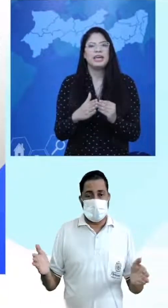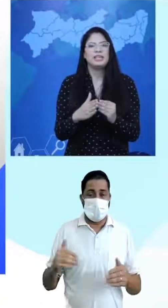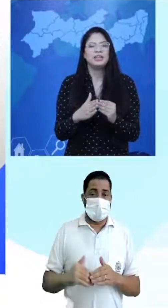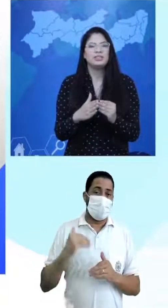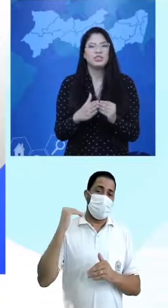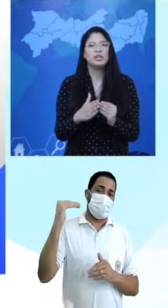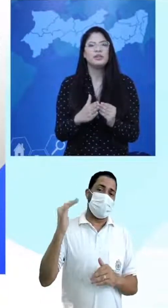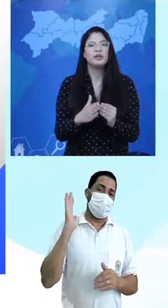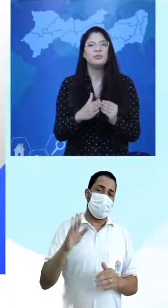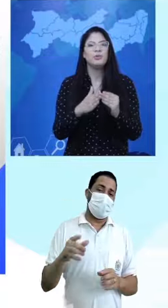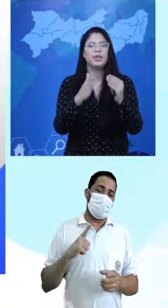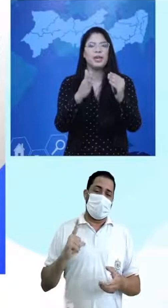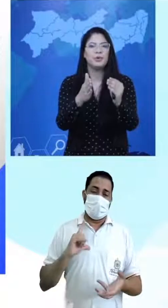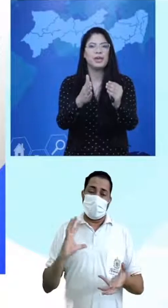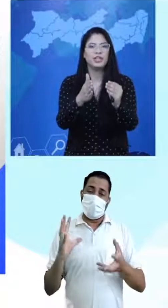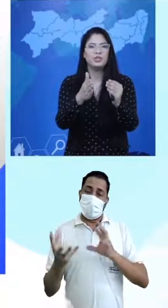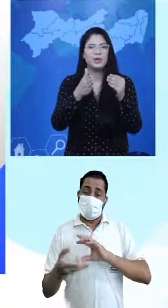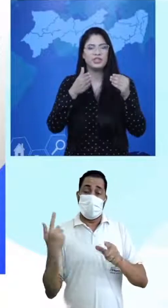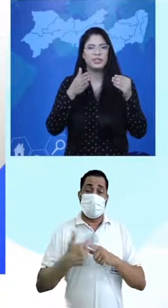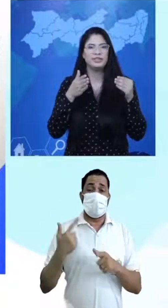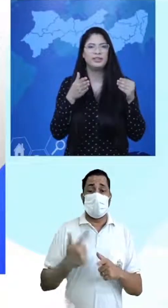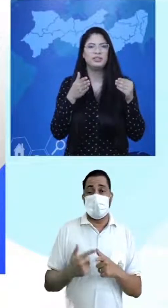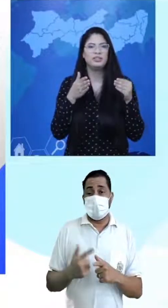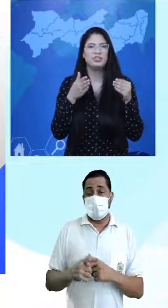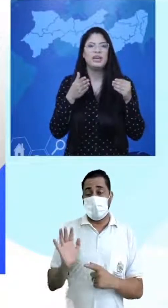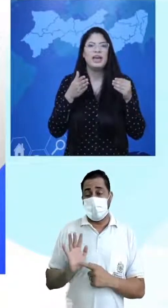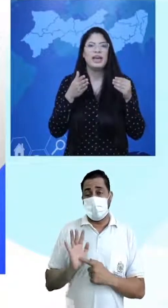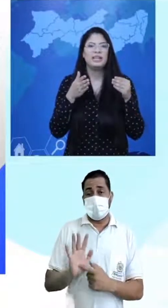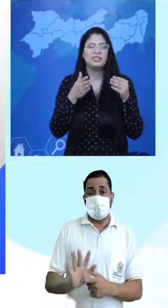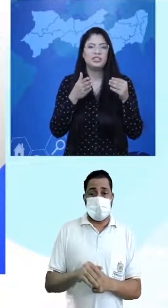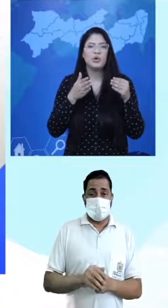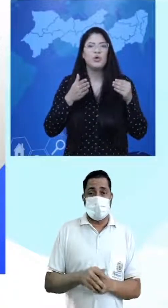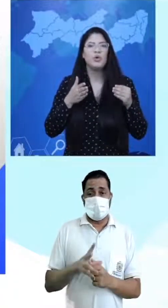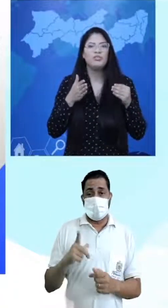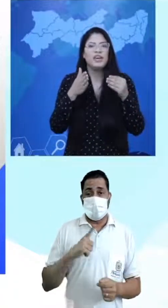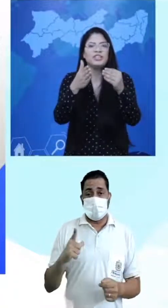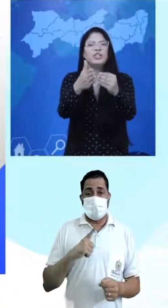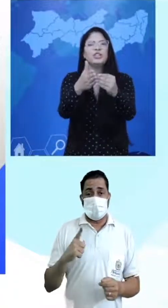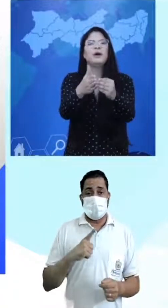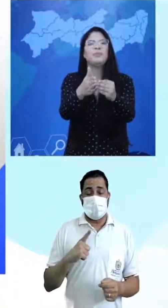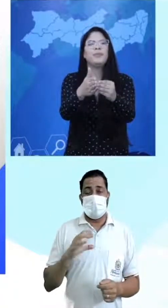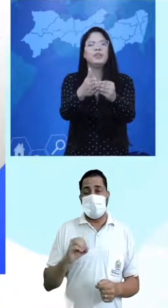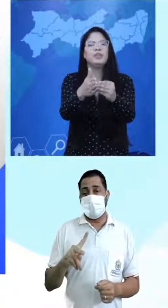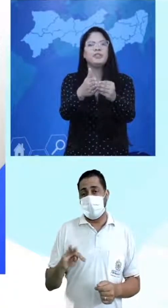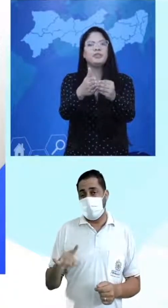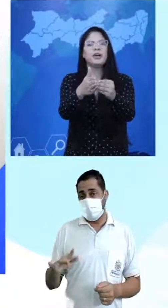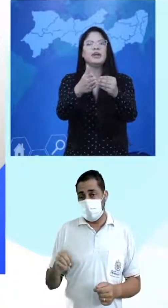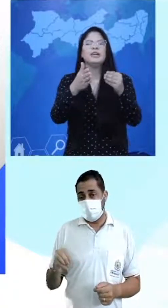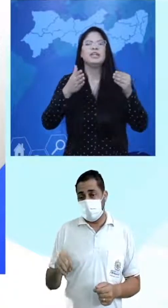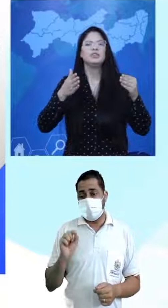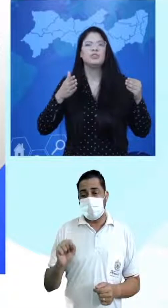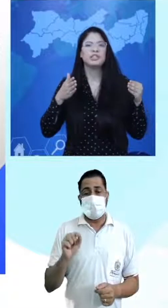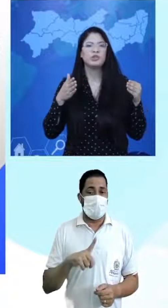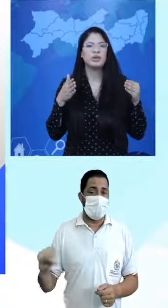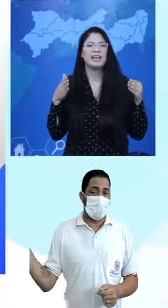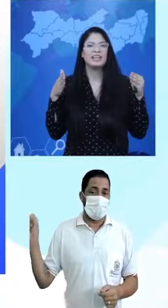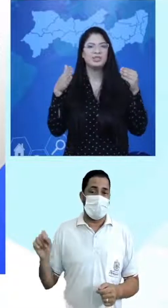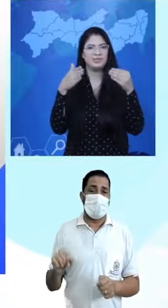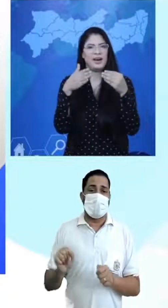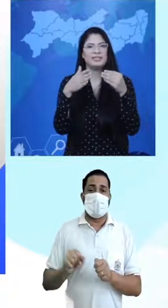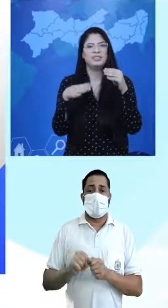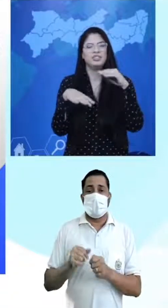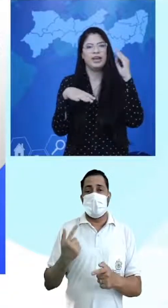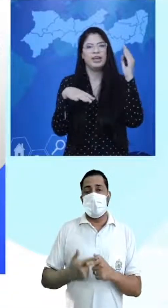tem essa distorção. Por quê? Porque as projetantes elas estão convergindo para o ponto de fuga. Isso faz com que